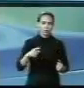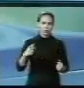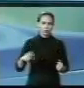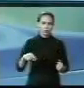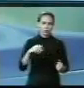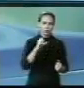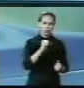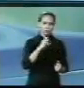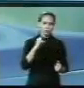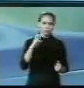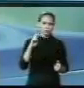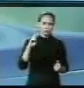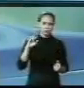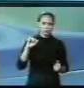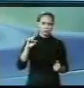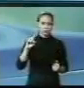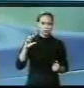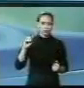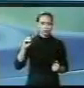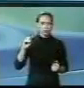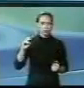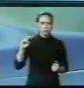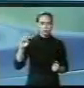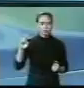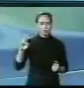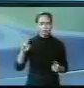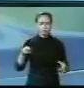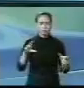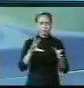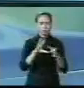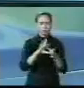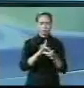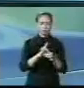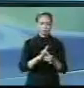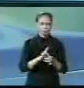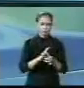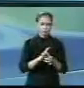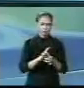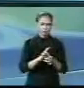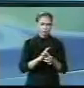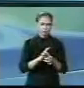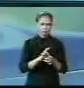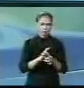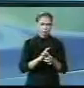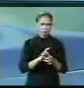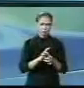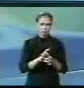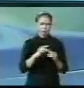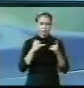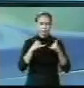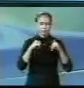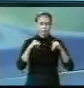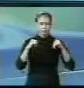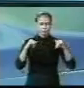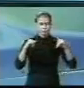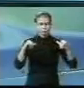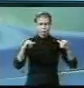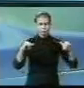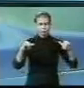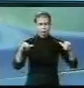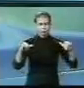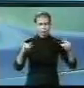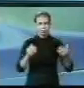conexão. Digamos assim, que um determinado cabo de rede que está sendo usado para um tráfego muito intenso, ou